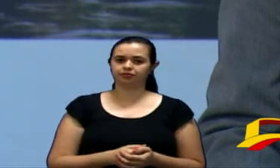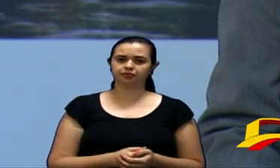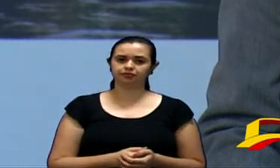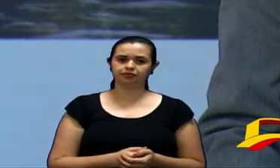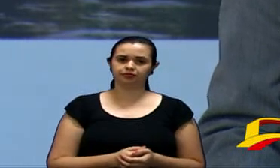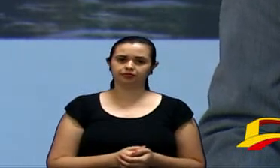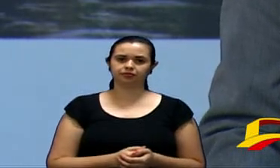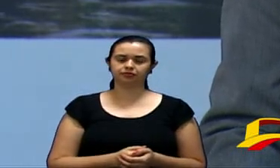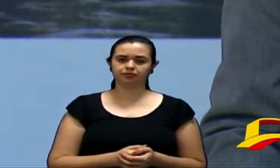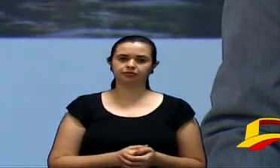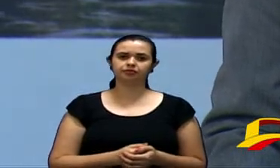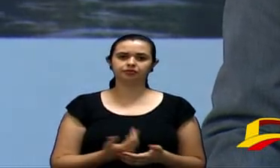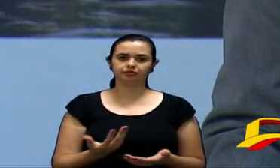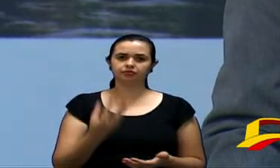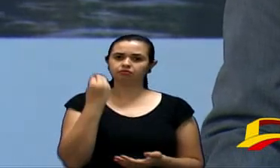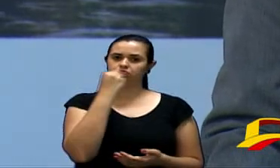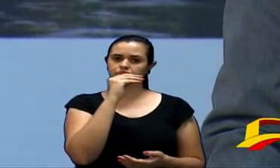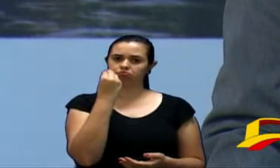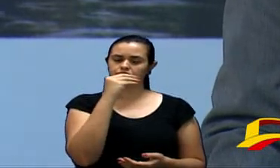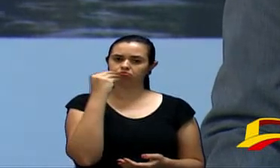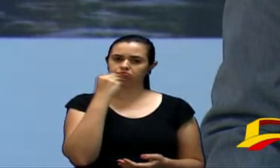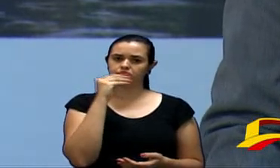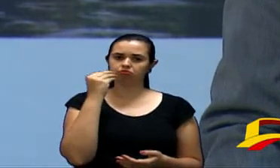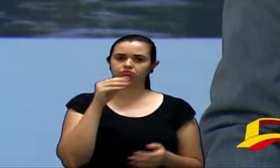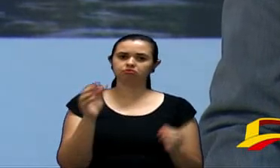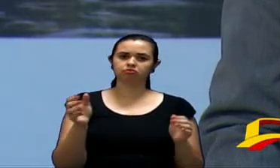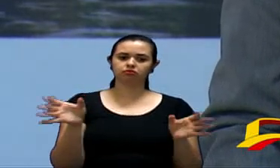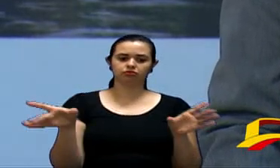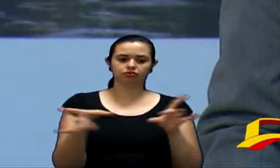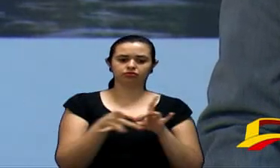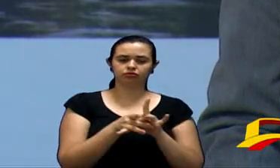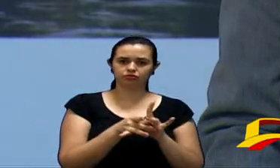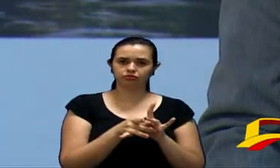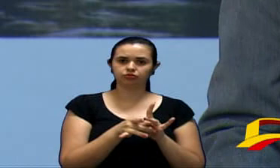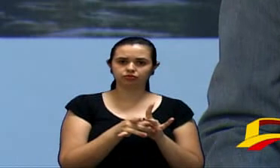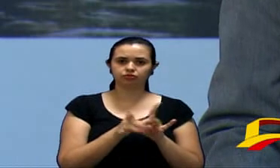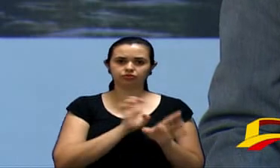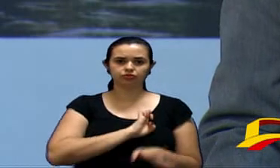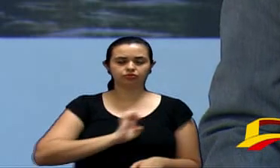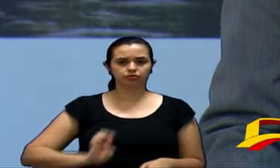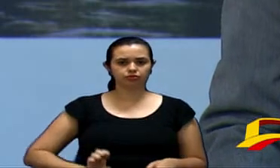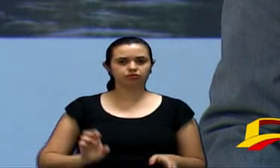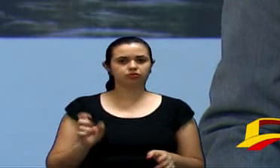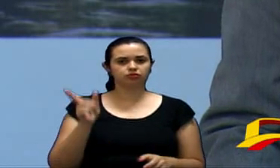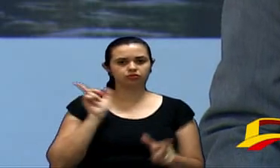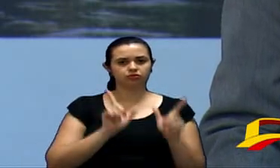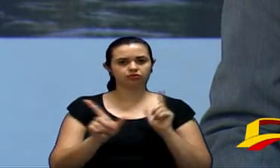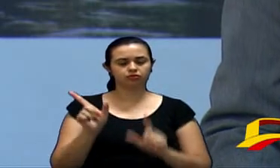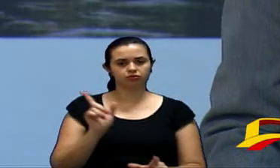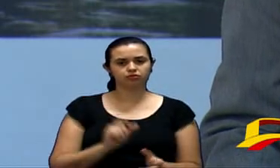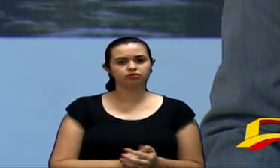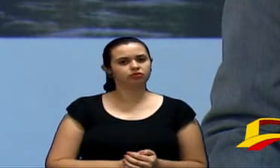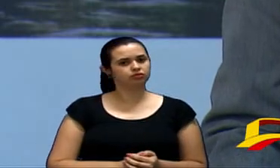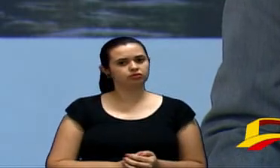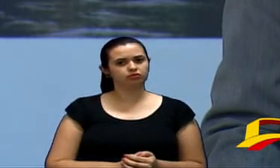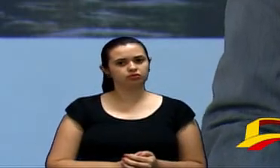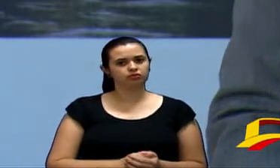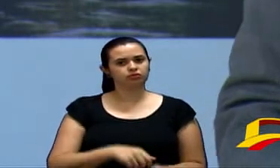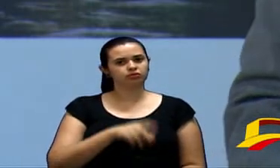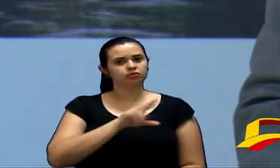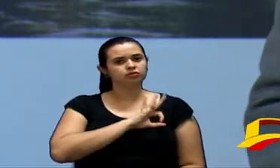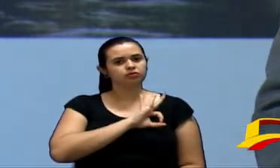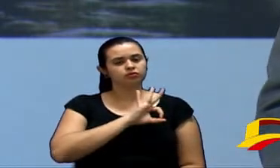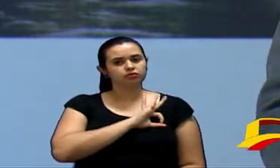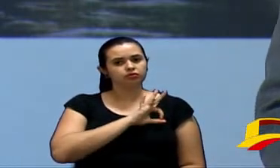para a oportunidade de parceria com o Estado, ele nos fornecendo o serviço da Polícia